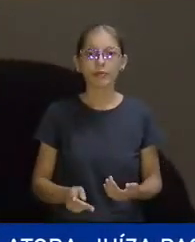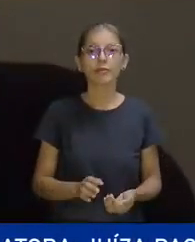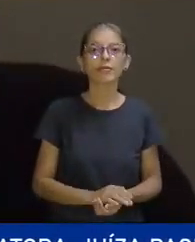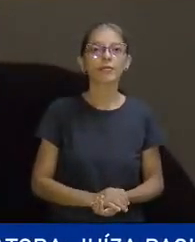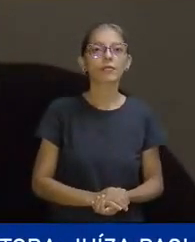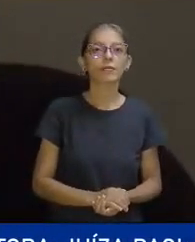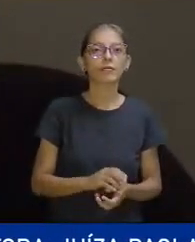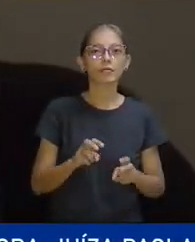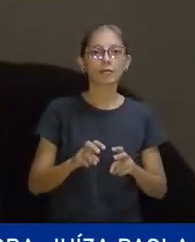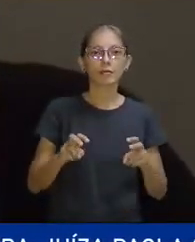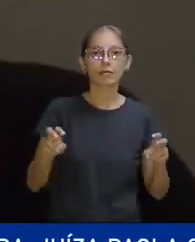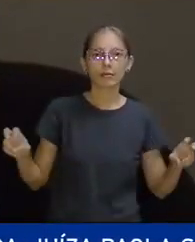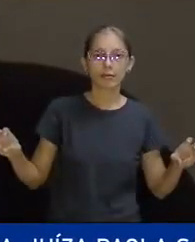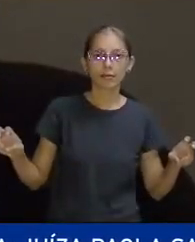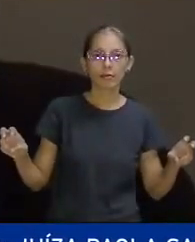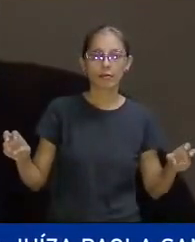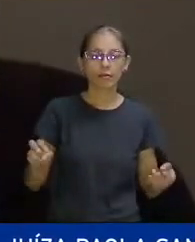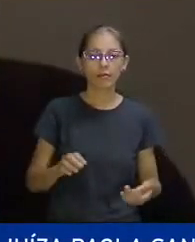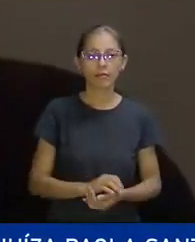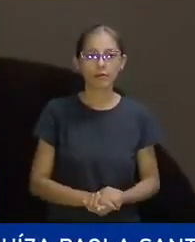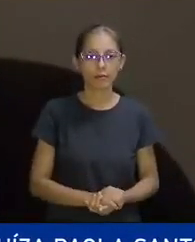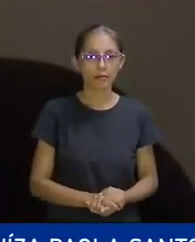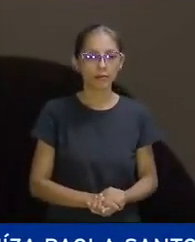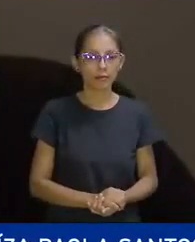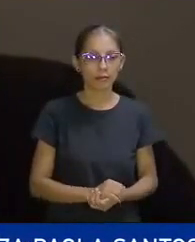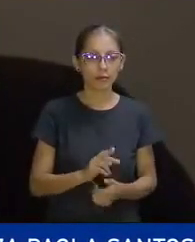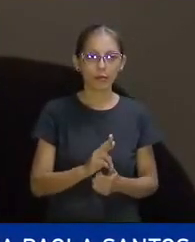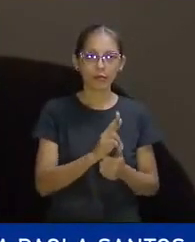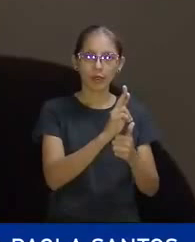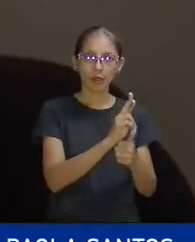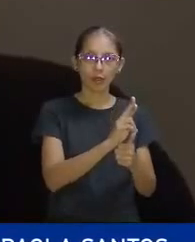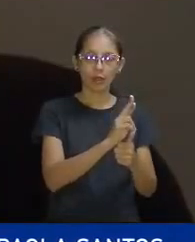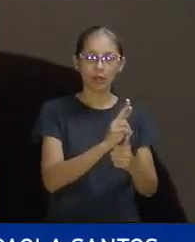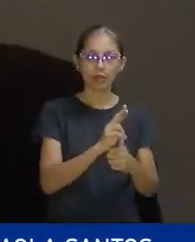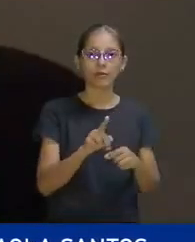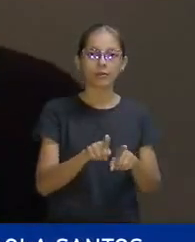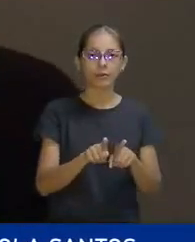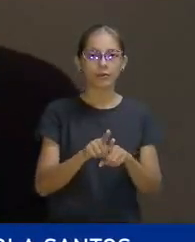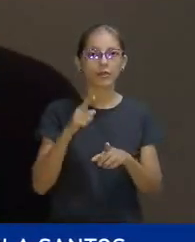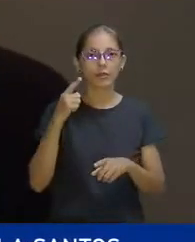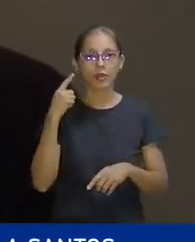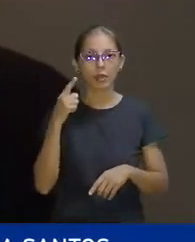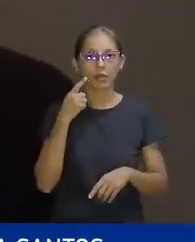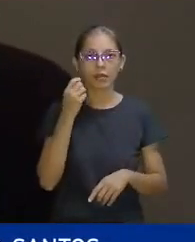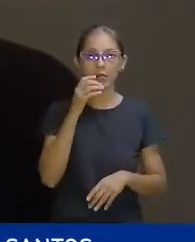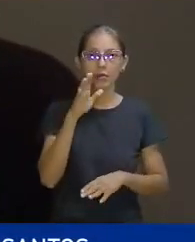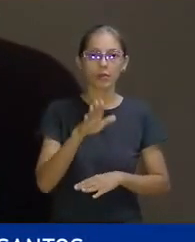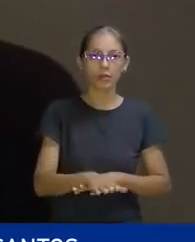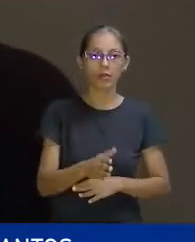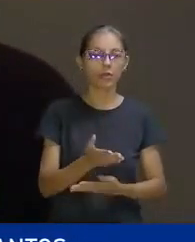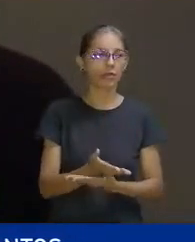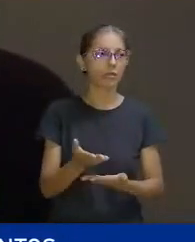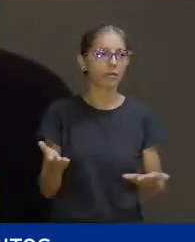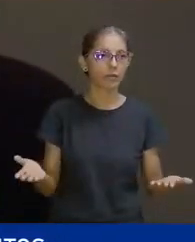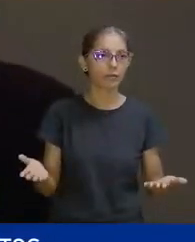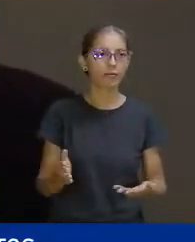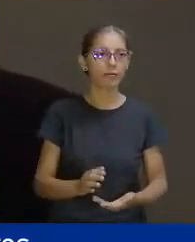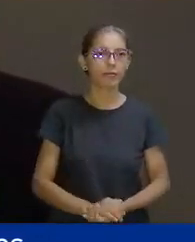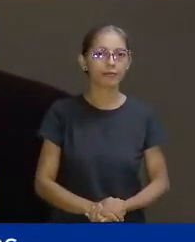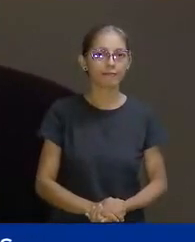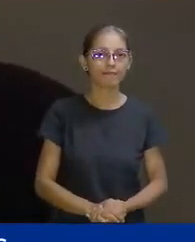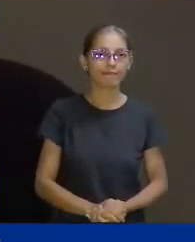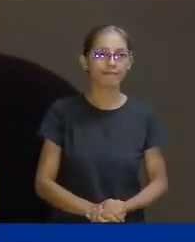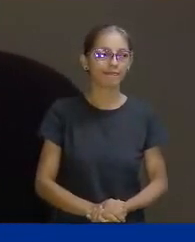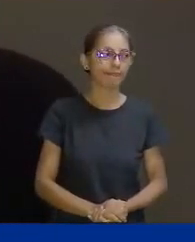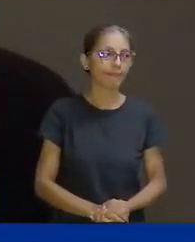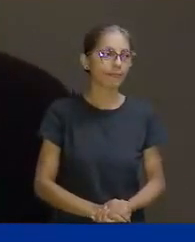pares, doutora procuradora regional eleitoral, ao ilustre advogado aqui presente, boa tarde a todos. Cuido dos